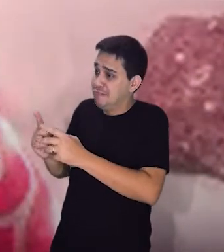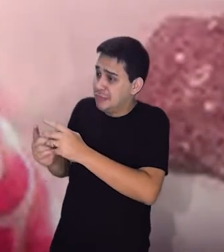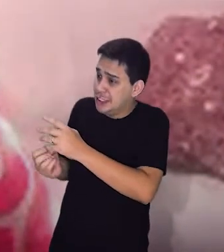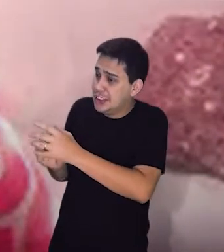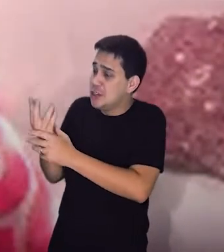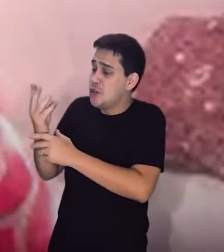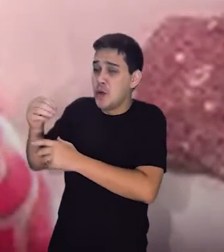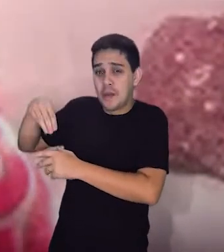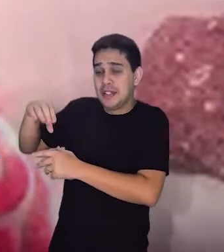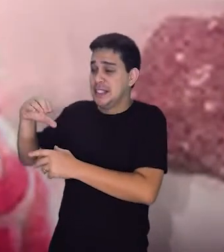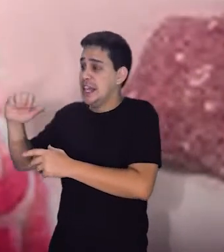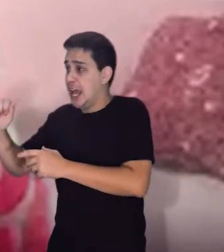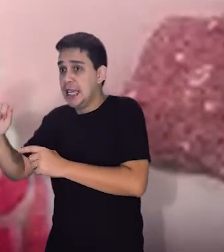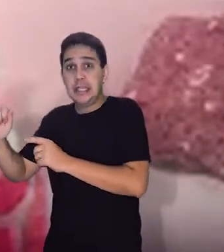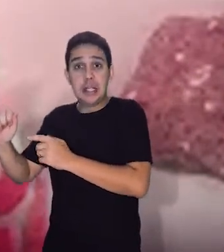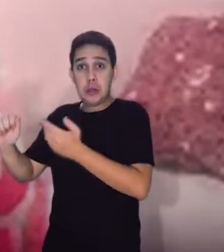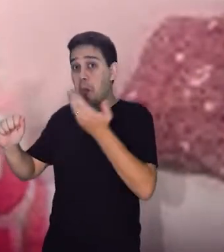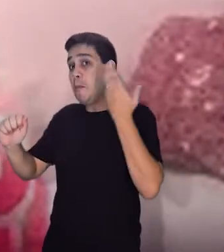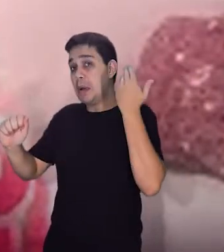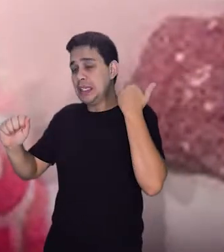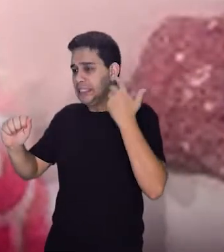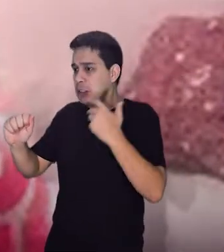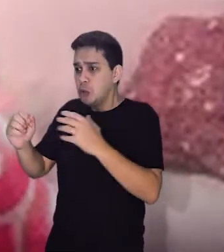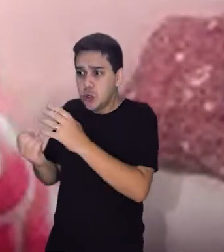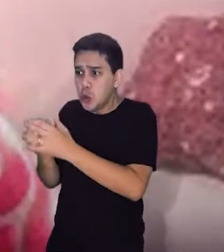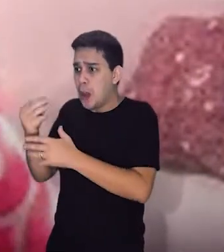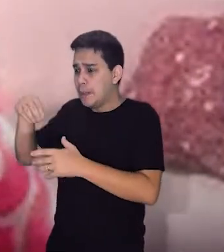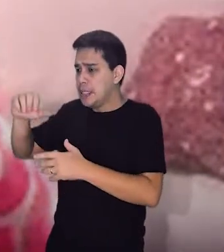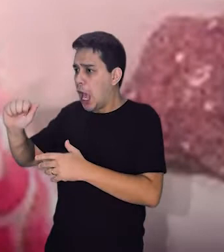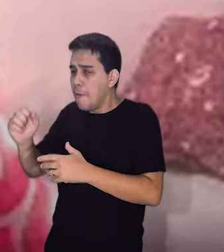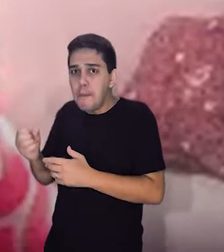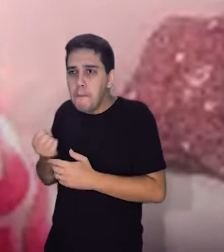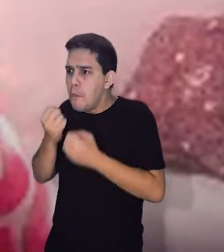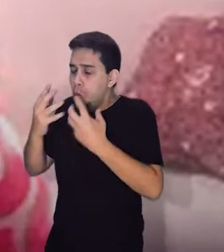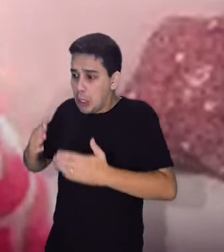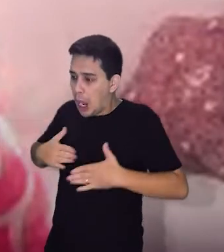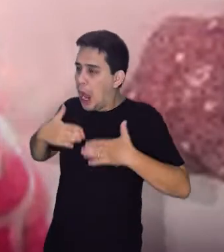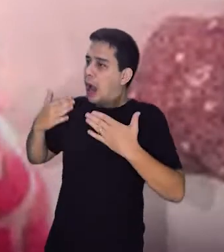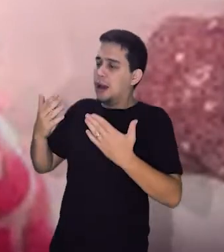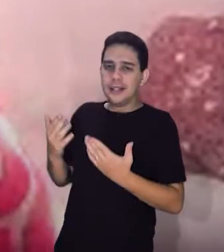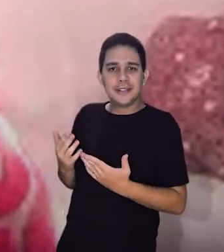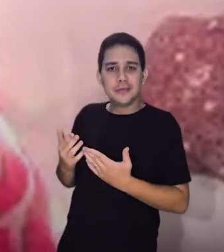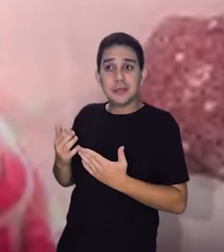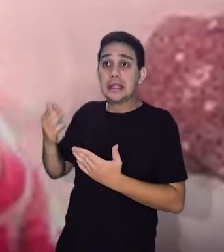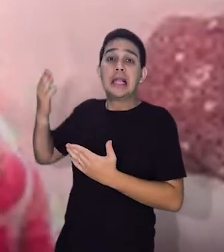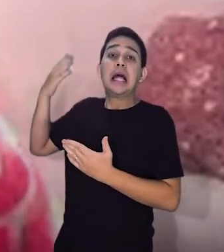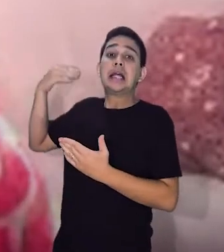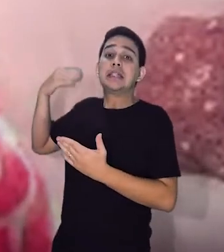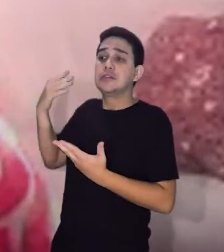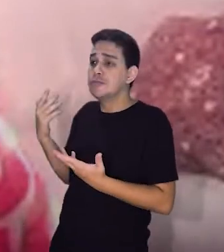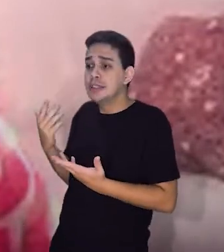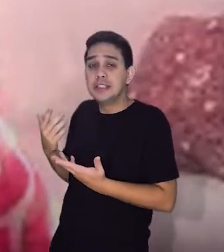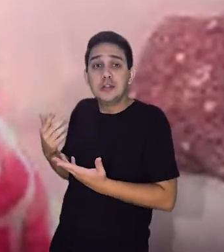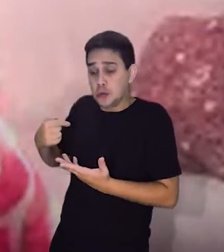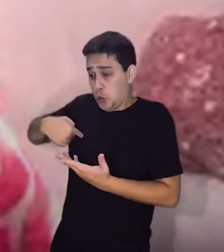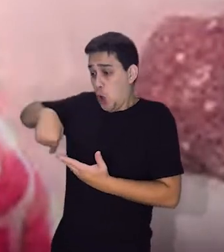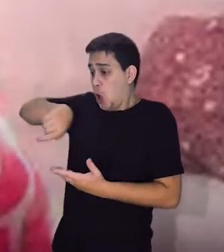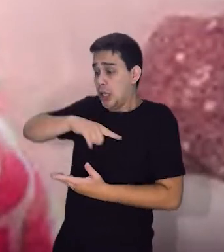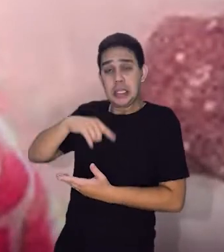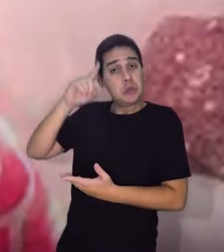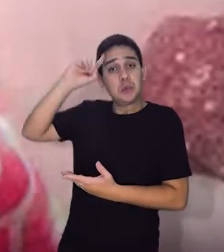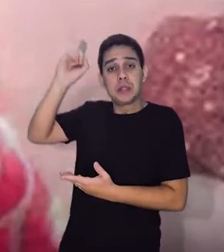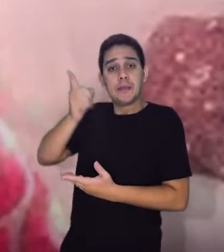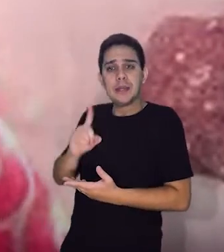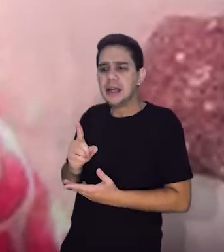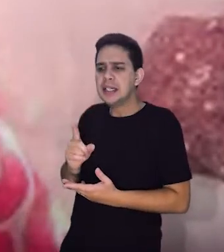bastante impactante o efeito do MCA, numa época em que a gente não sabia quem eram essas crianças que